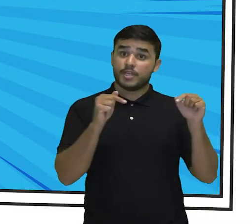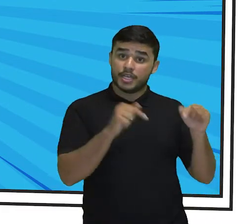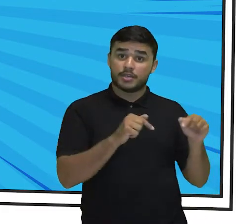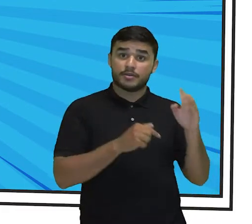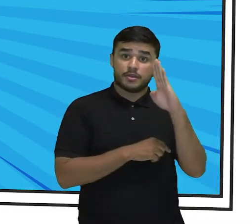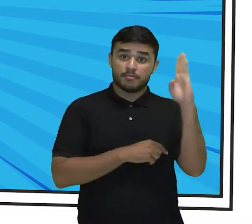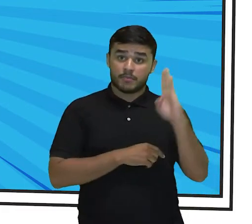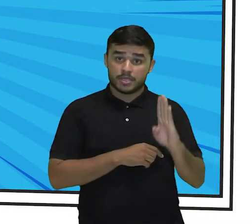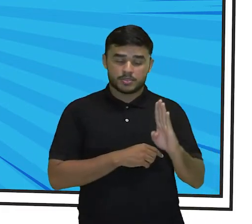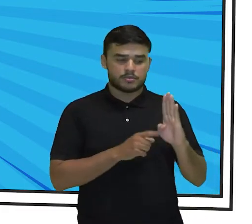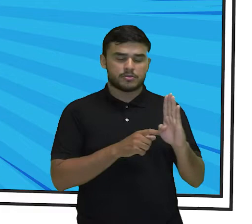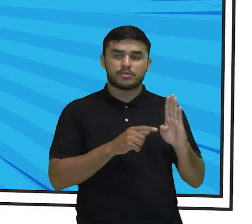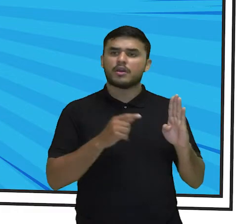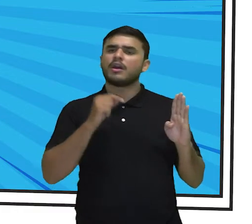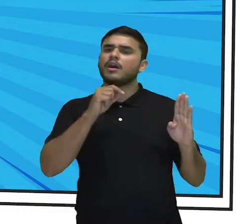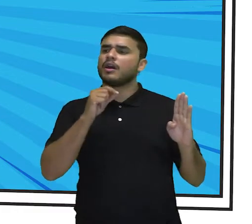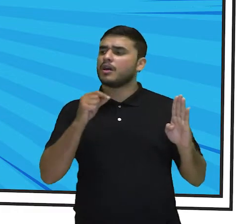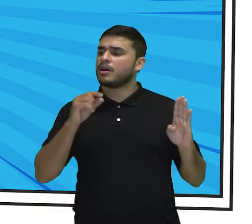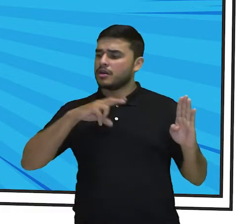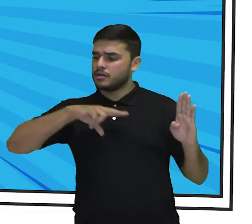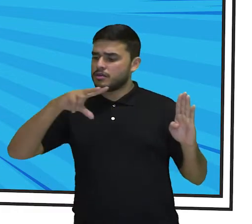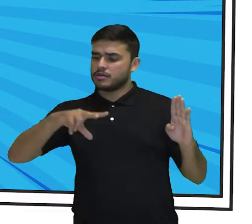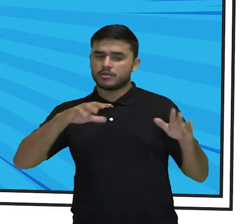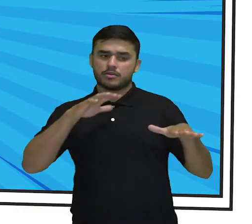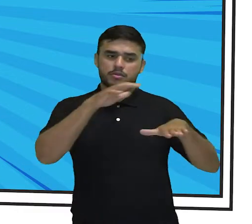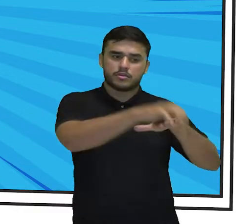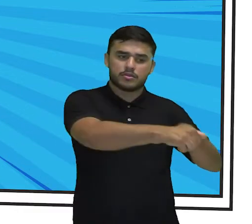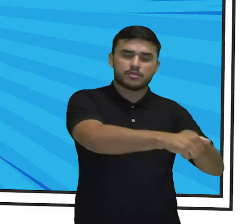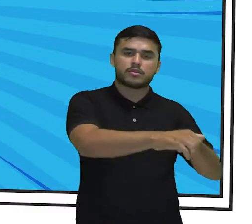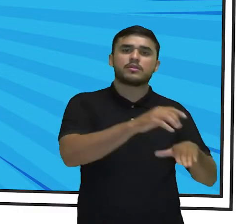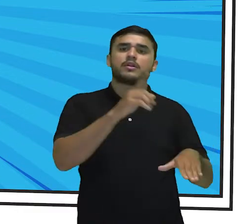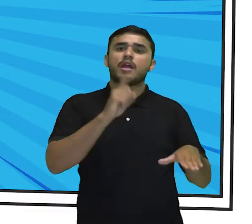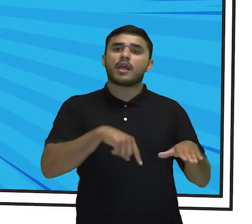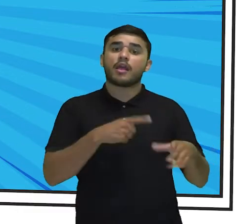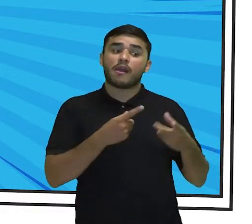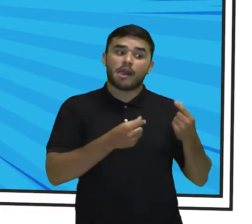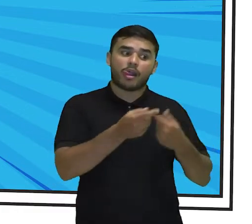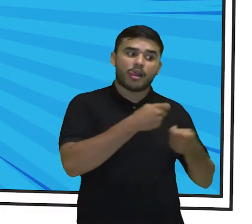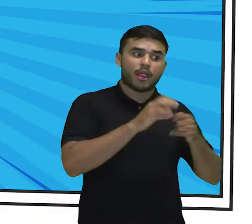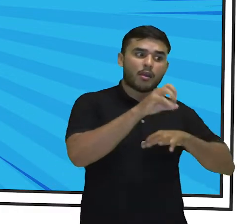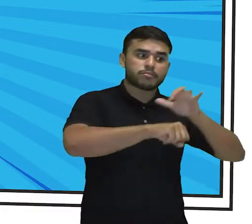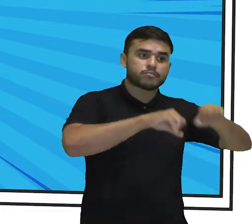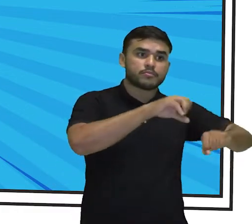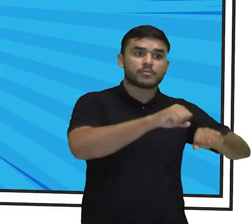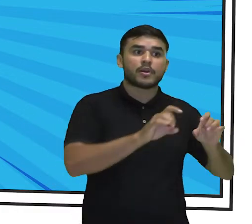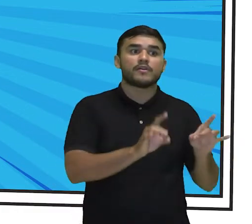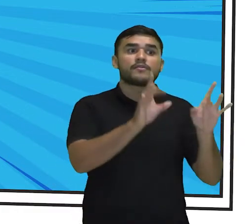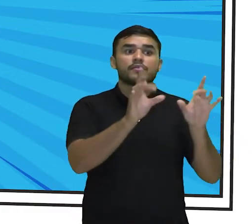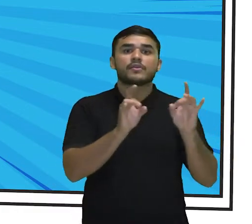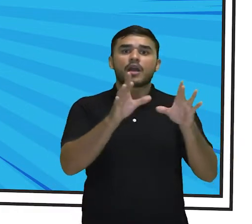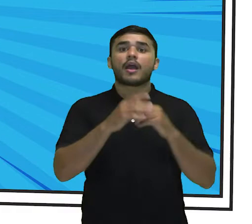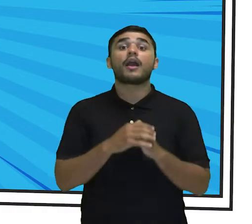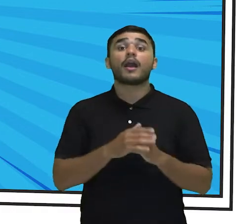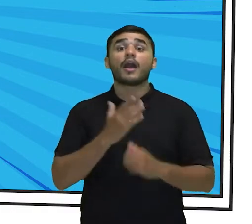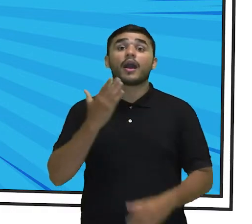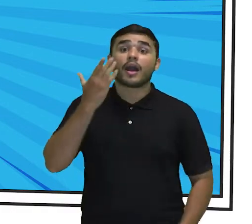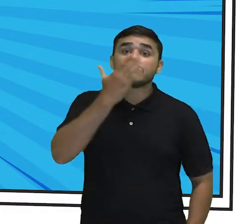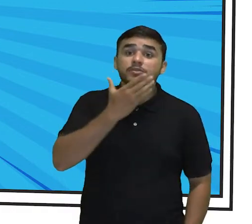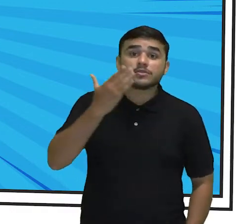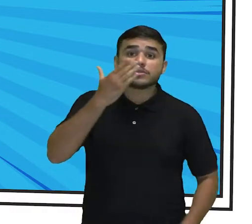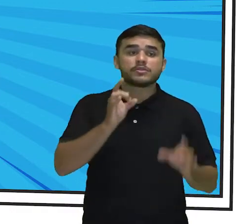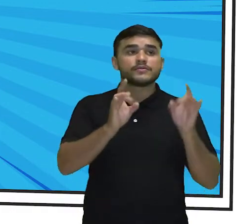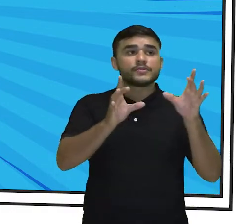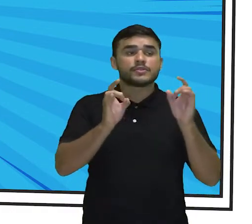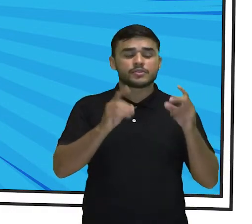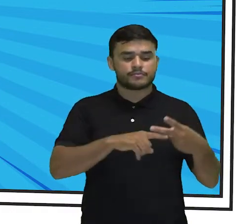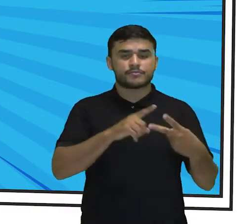por Portugal, que tirou essa terra do índio, que começou a produzir, pensando no mercado externo. Porque se produz açúcar, porque se produz